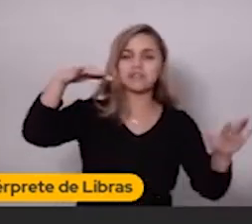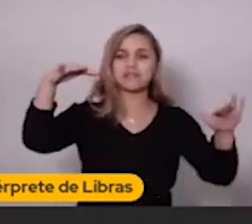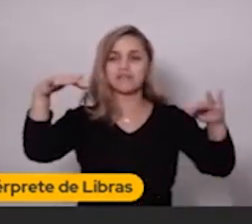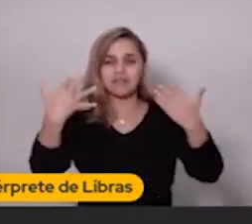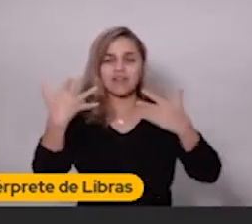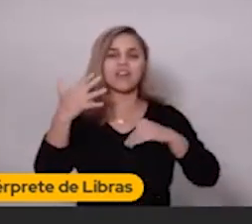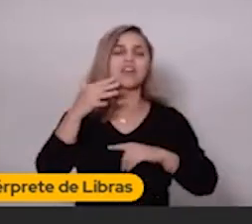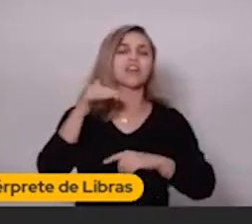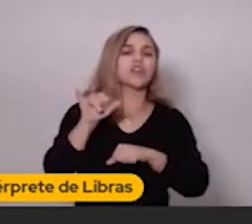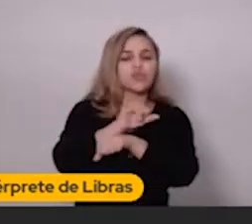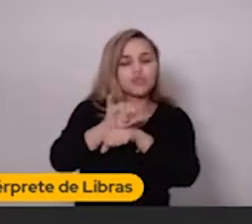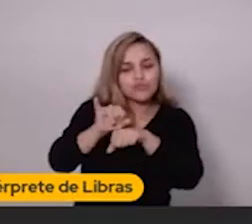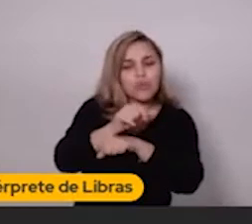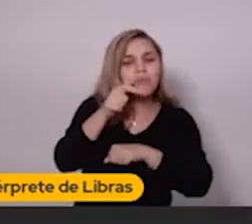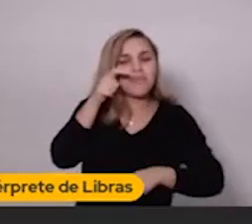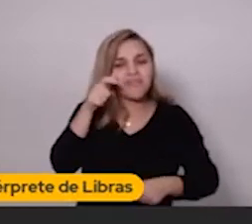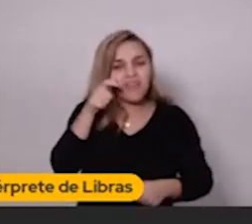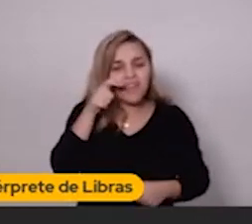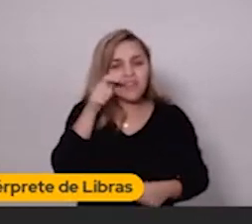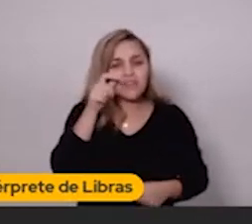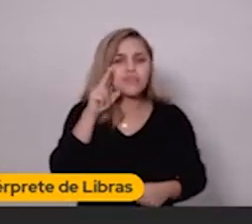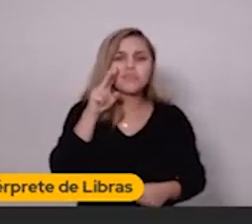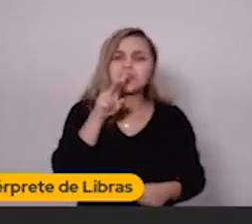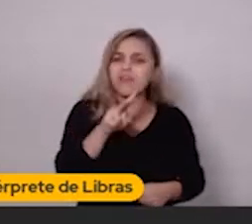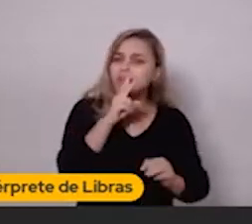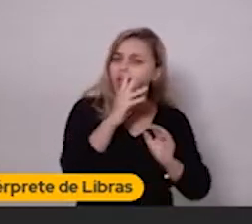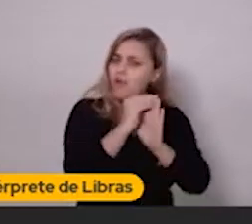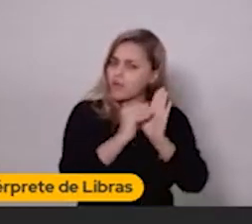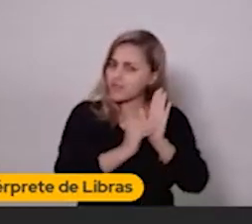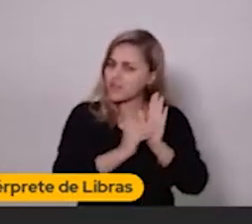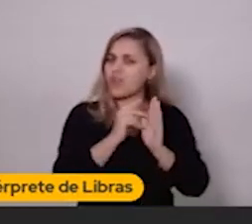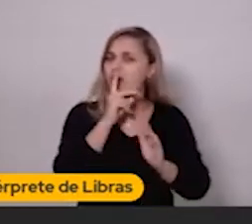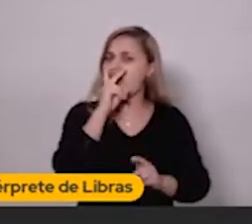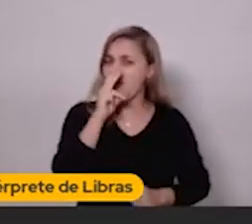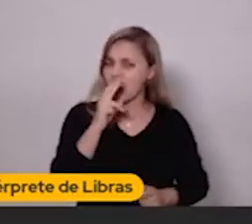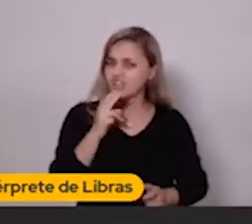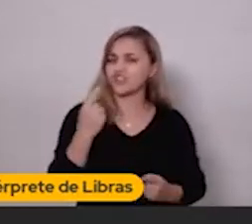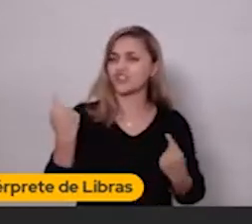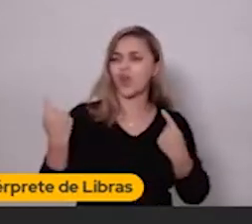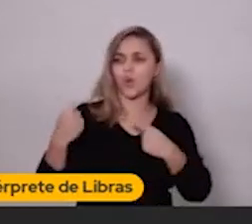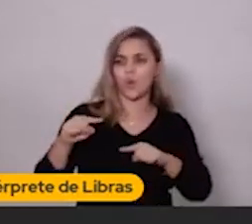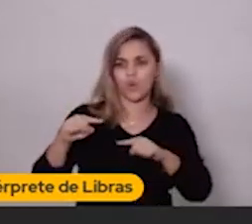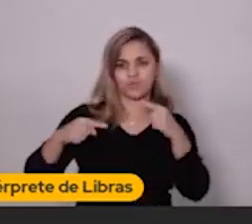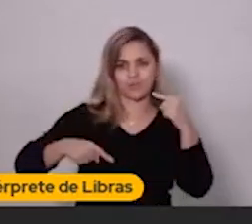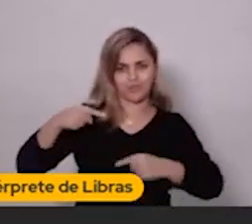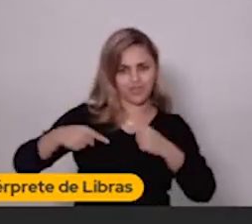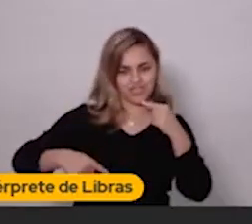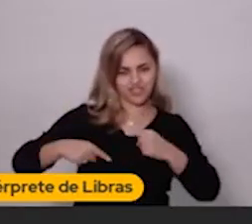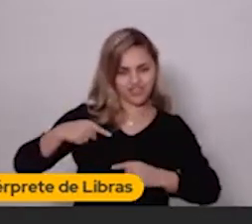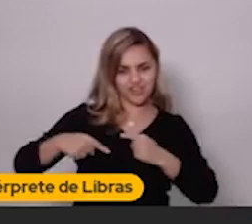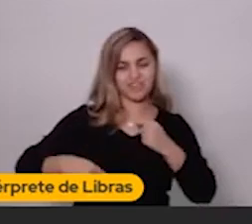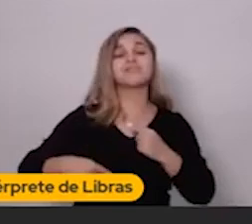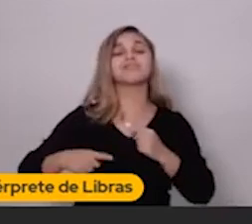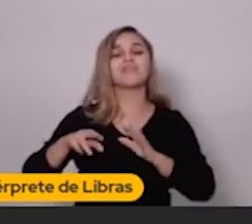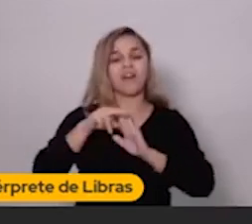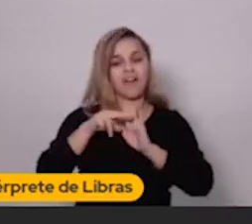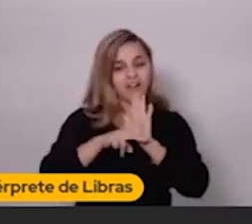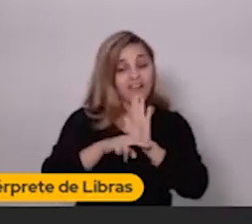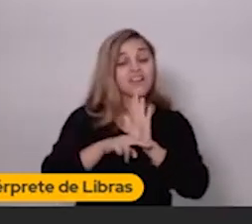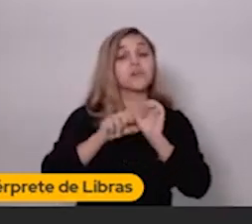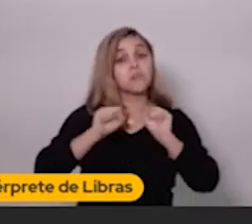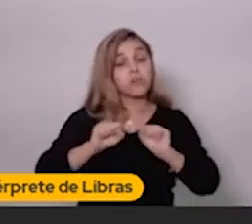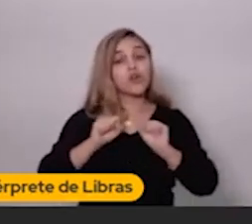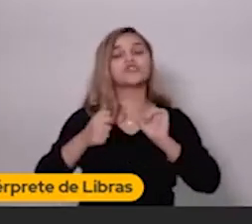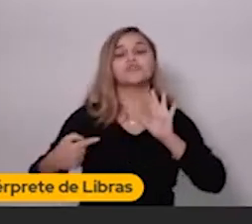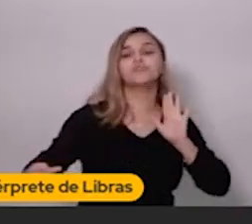de YouTube, um vídeo, se vocês se depararem com algum conteúdo que vocês acham que vai contra todas essas políticas que eu comentei, vocês têm como